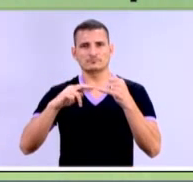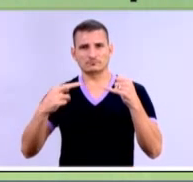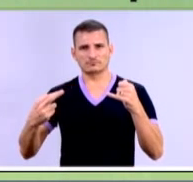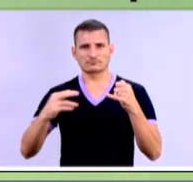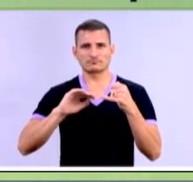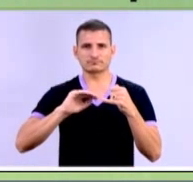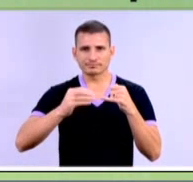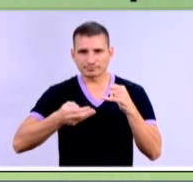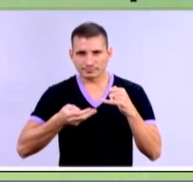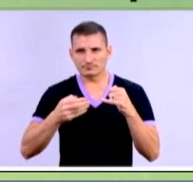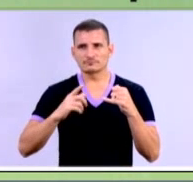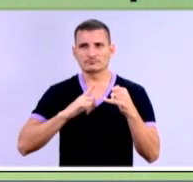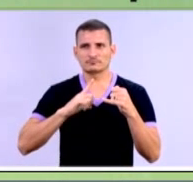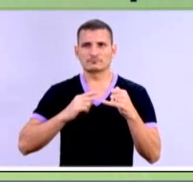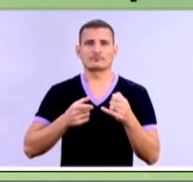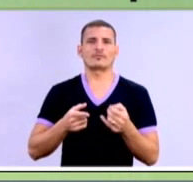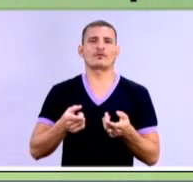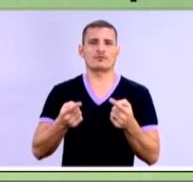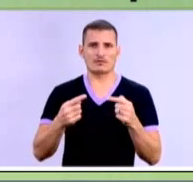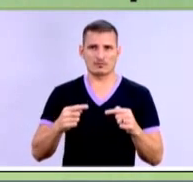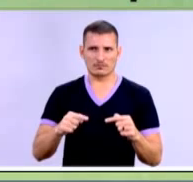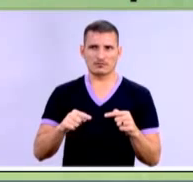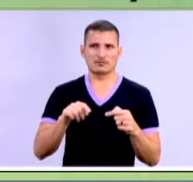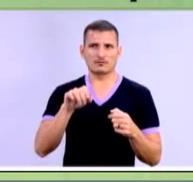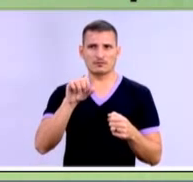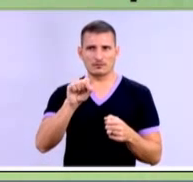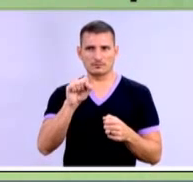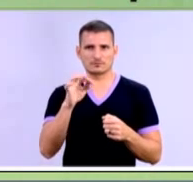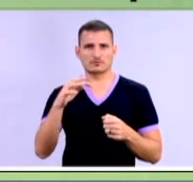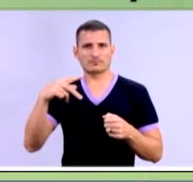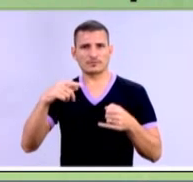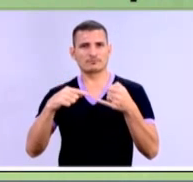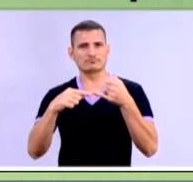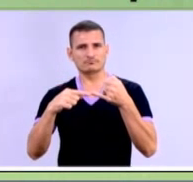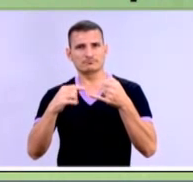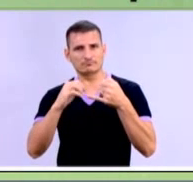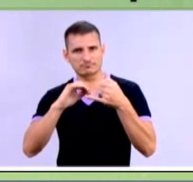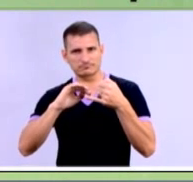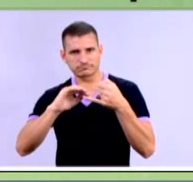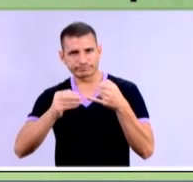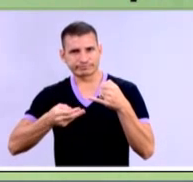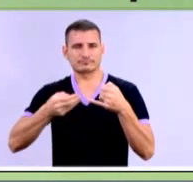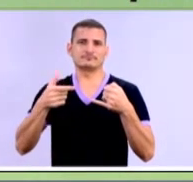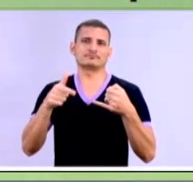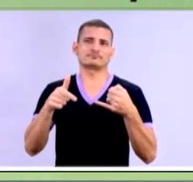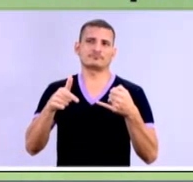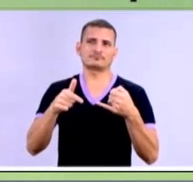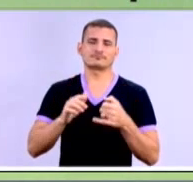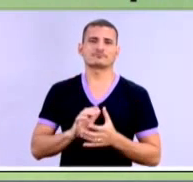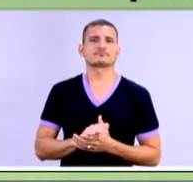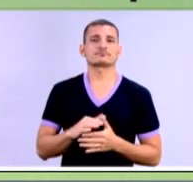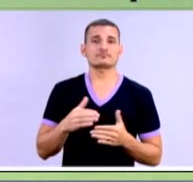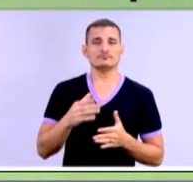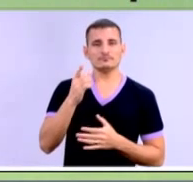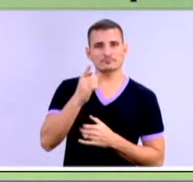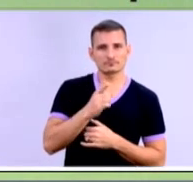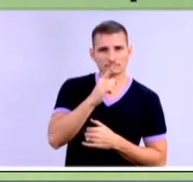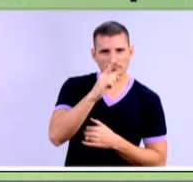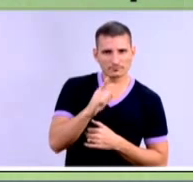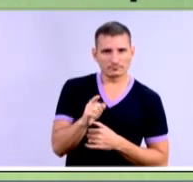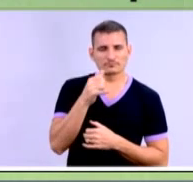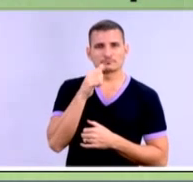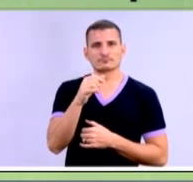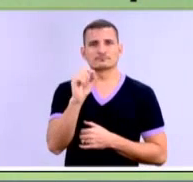par trançado blindado. E aí, vamos destacar aqui o efeito de cancelamento eletromagnético existe